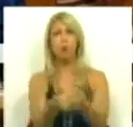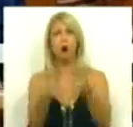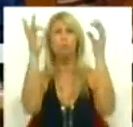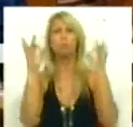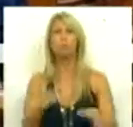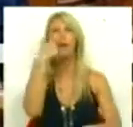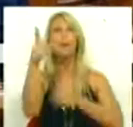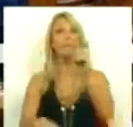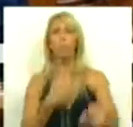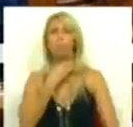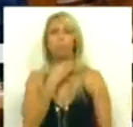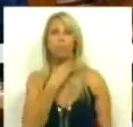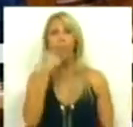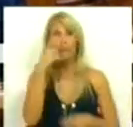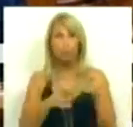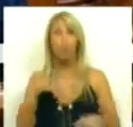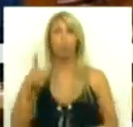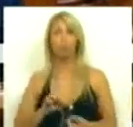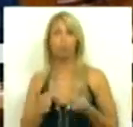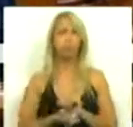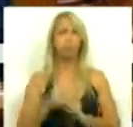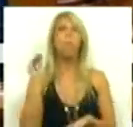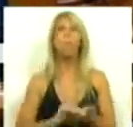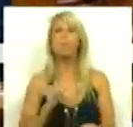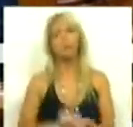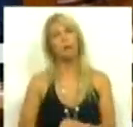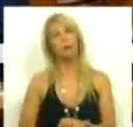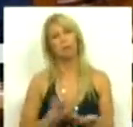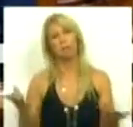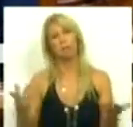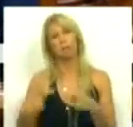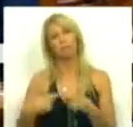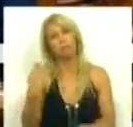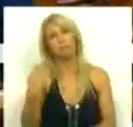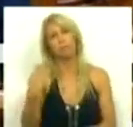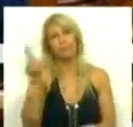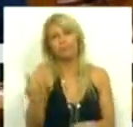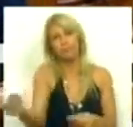ao sufoco, os portugueses à pobreza. Não lhe teria ficado nada mal.